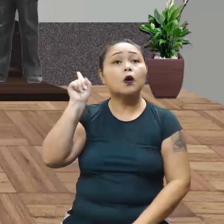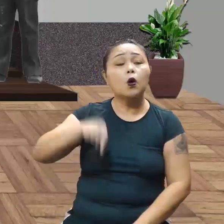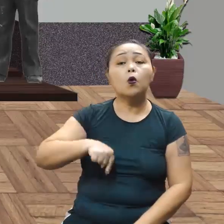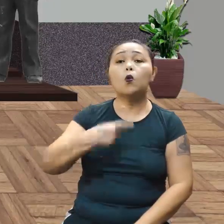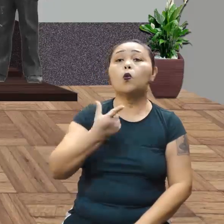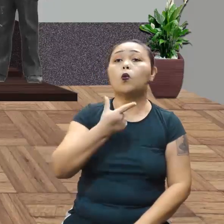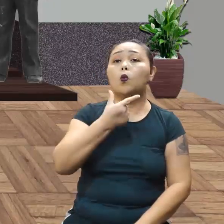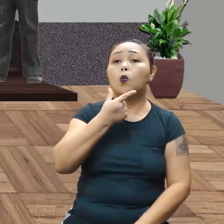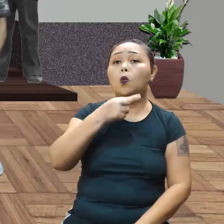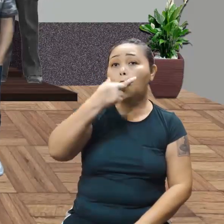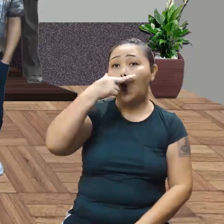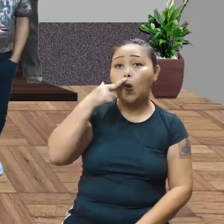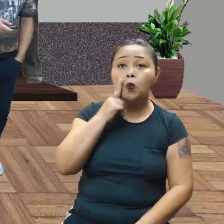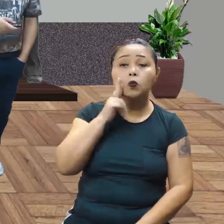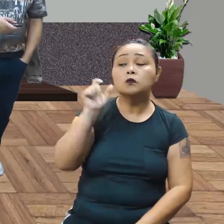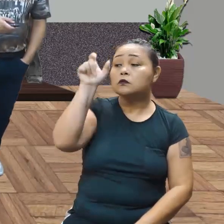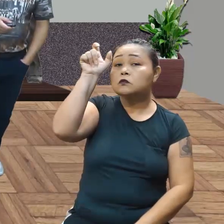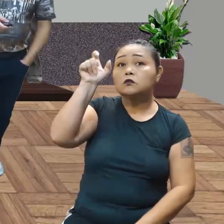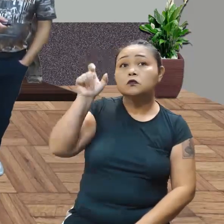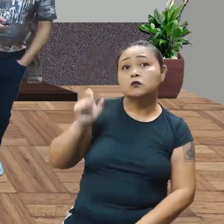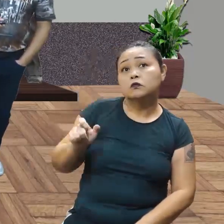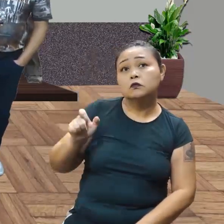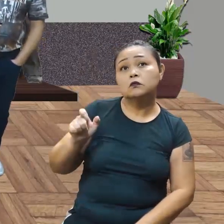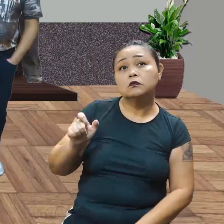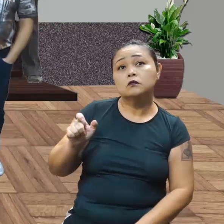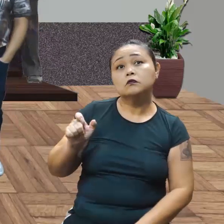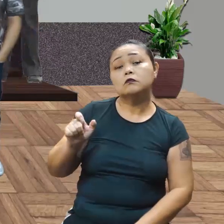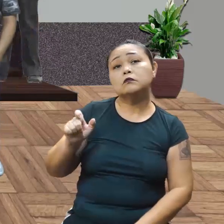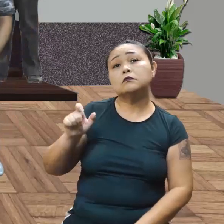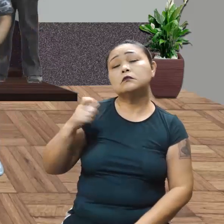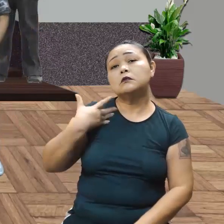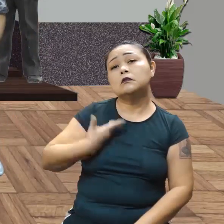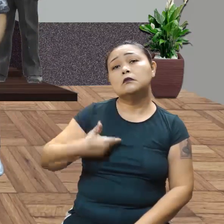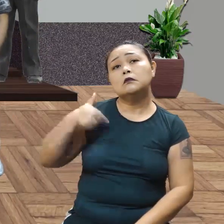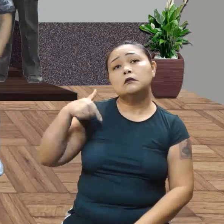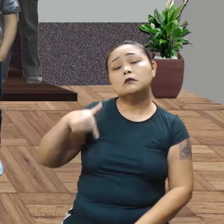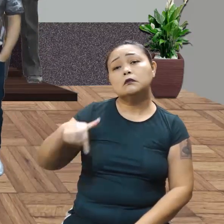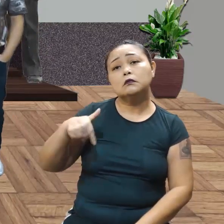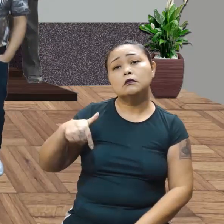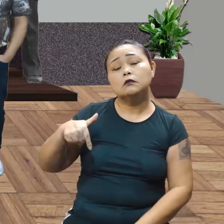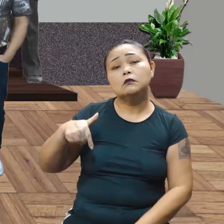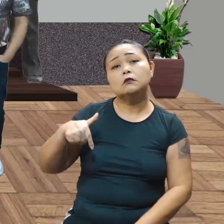Rondon. O homem cansa de trabalhar,